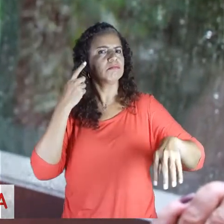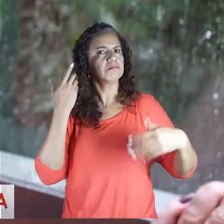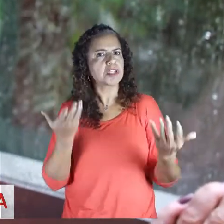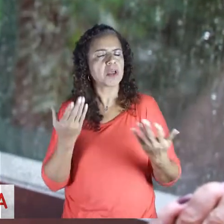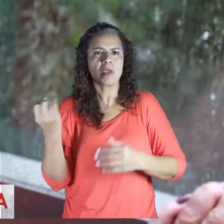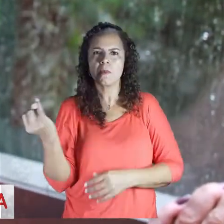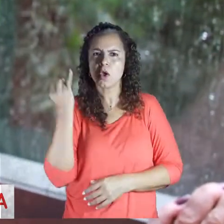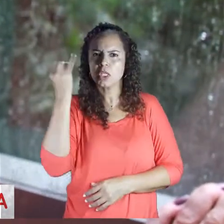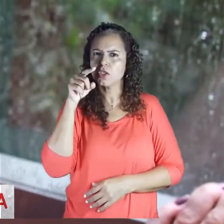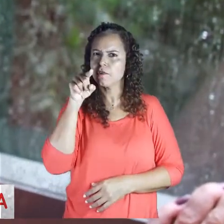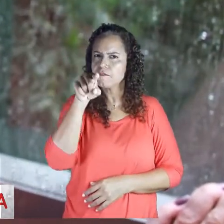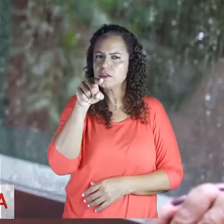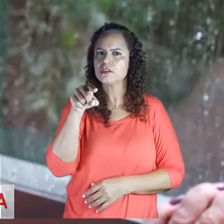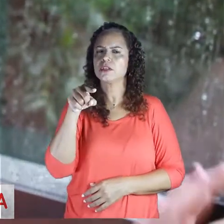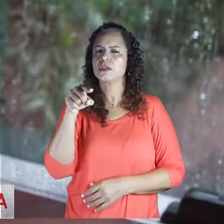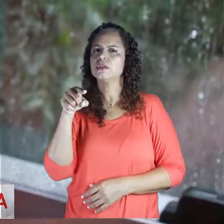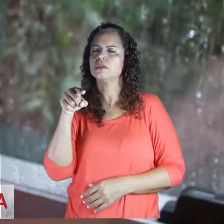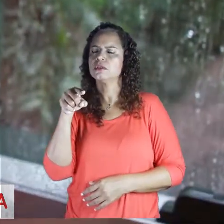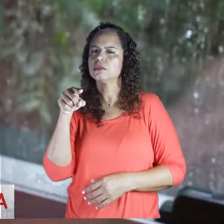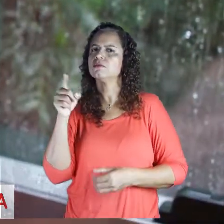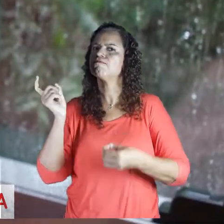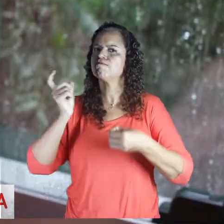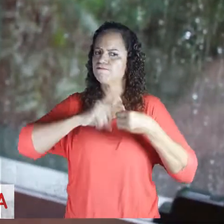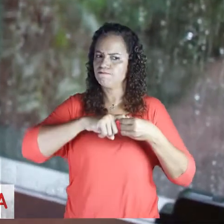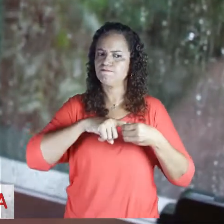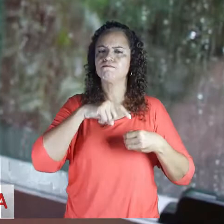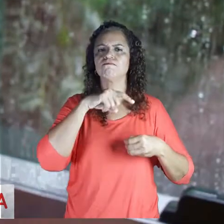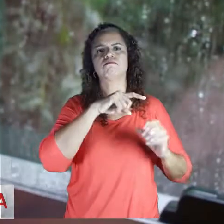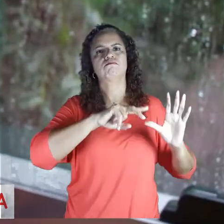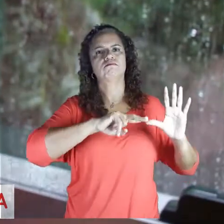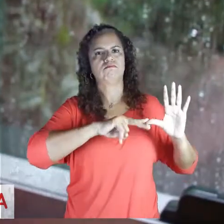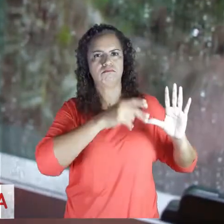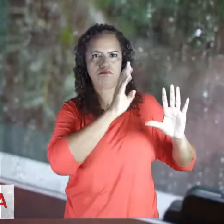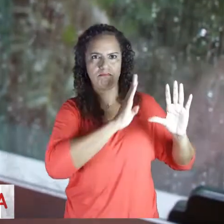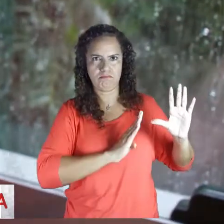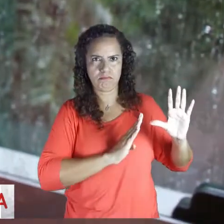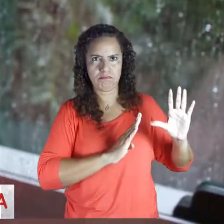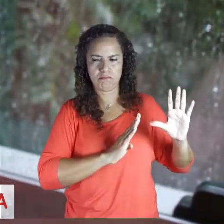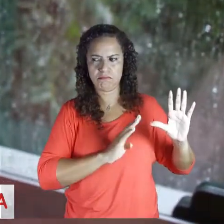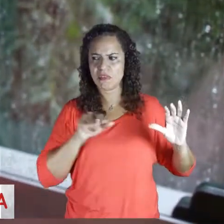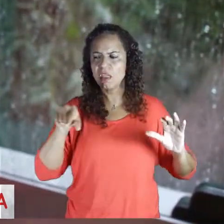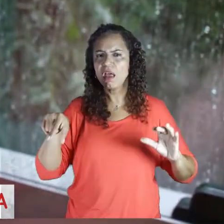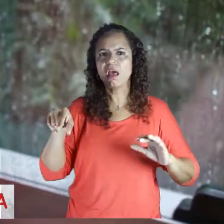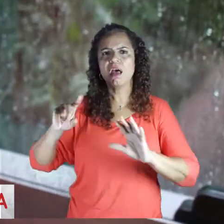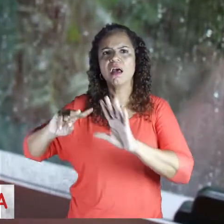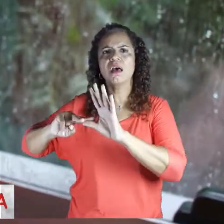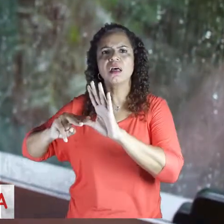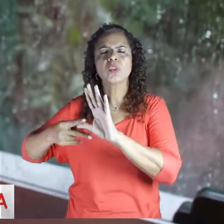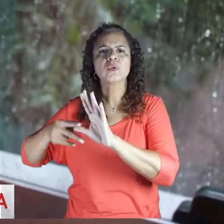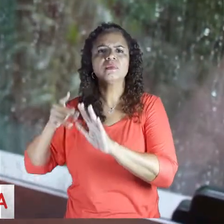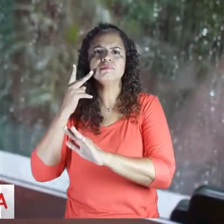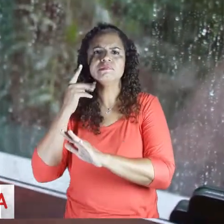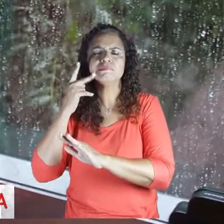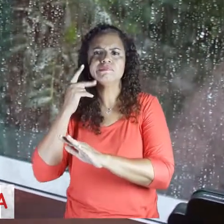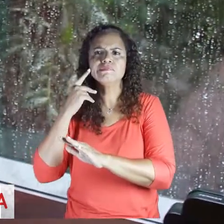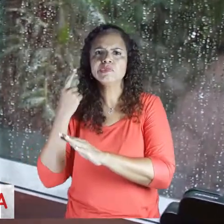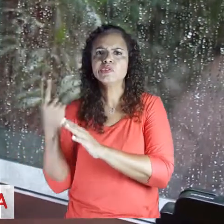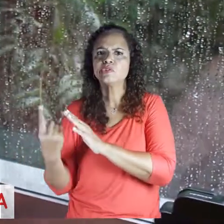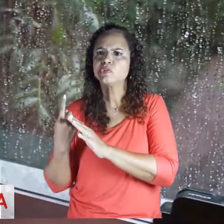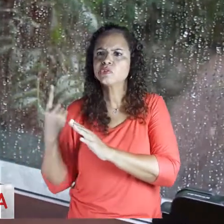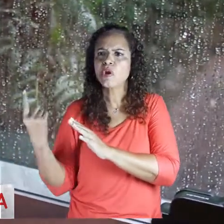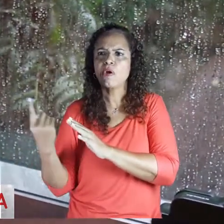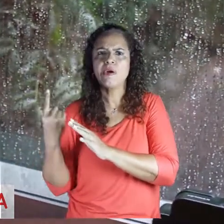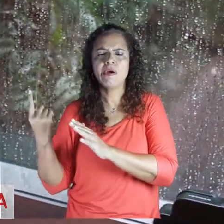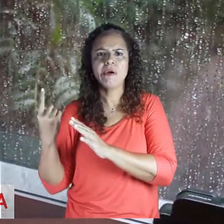então é importante você a adulto se encontra uma seção sindical não ficar isolada das